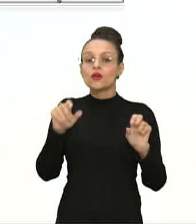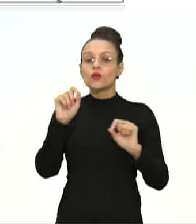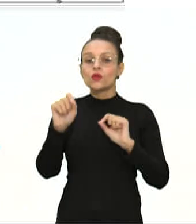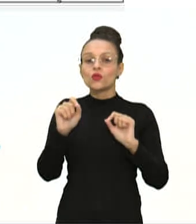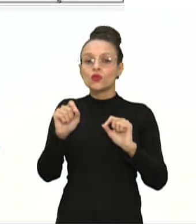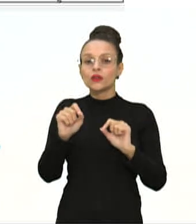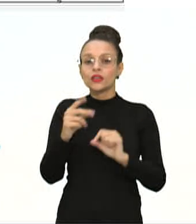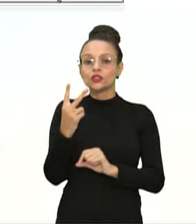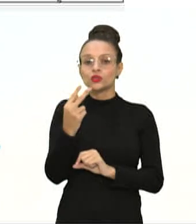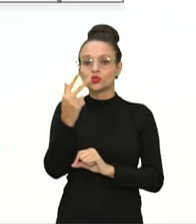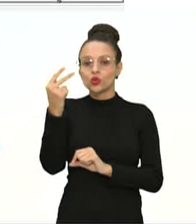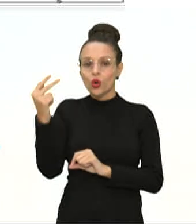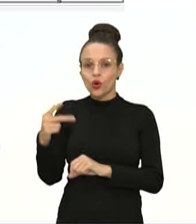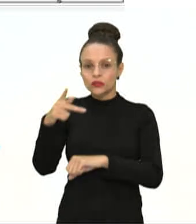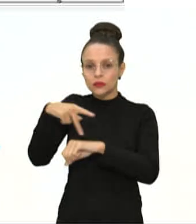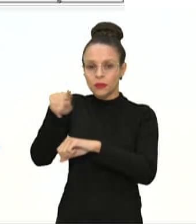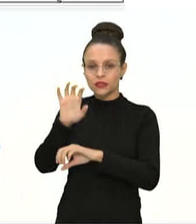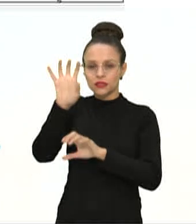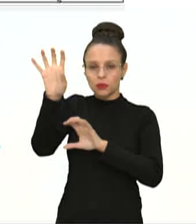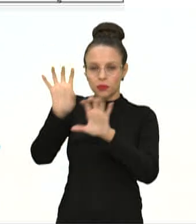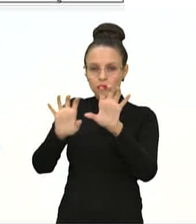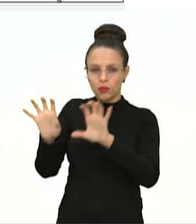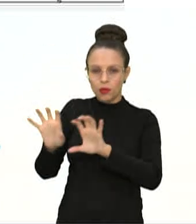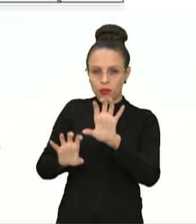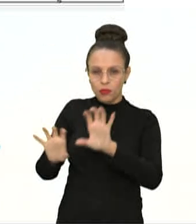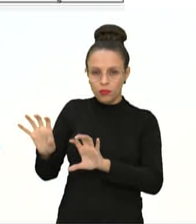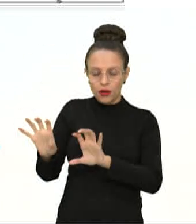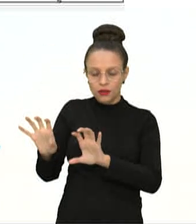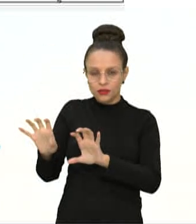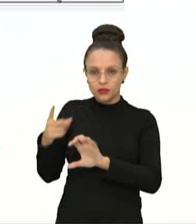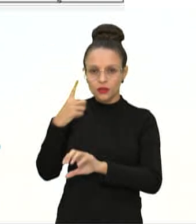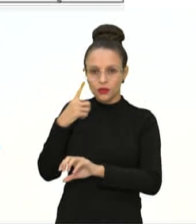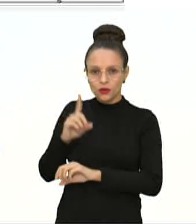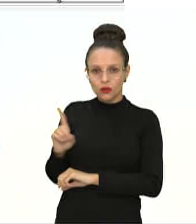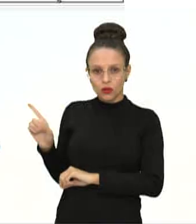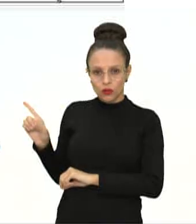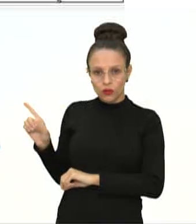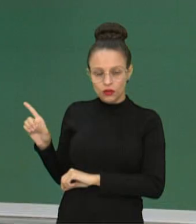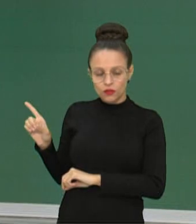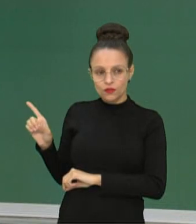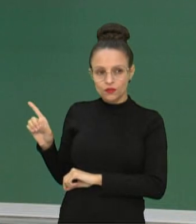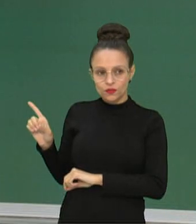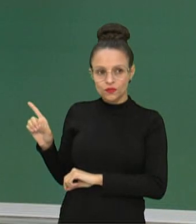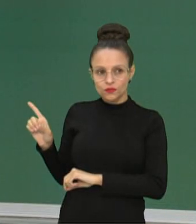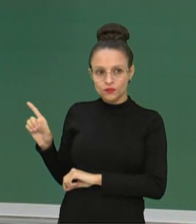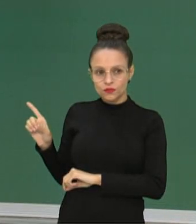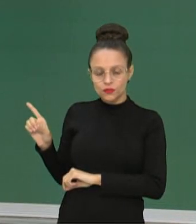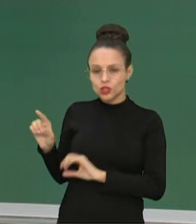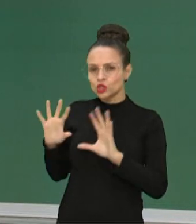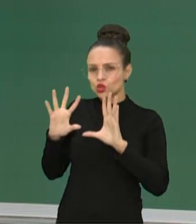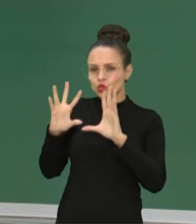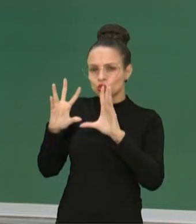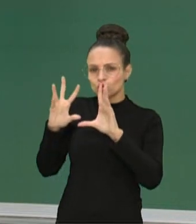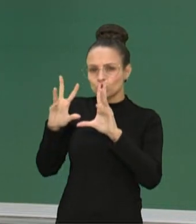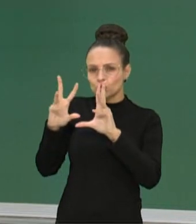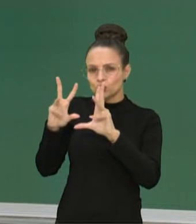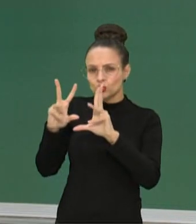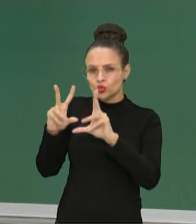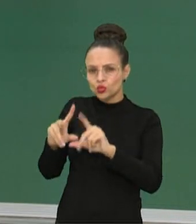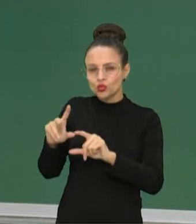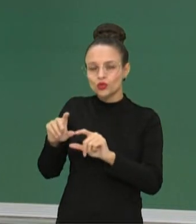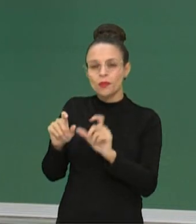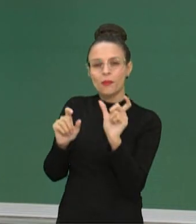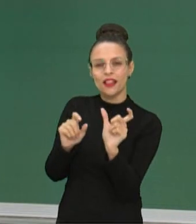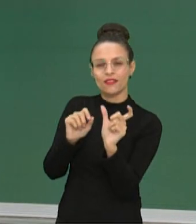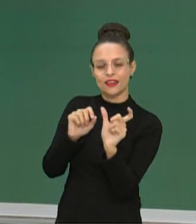em 12 países, da Estônia ao Quirguistão. Tudo que tem